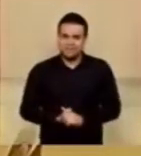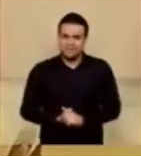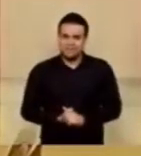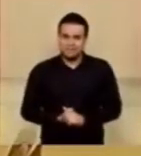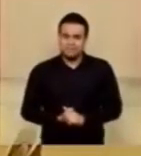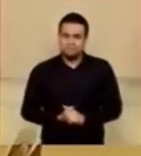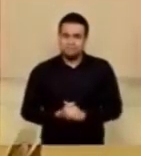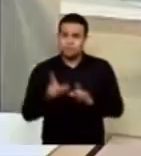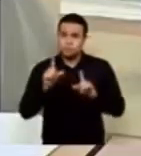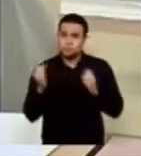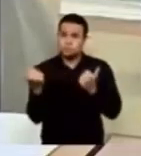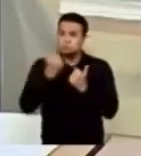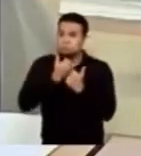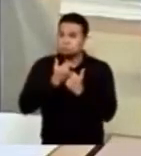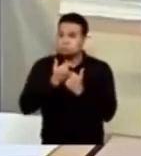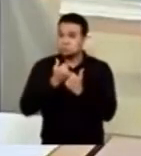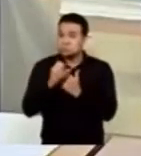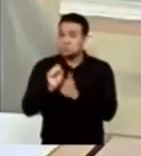Substituição.